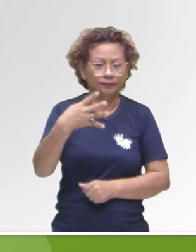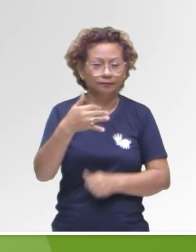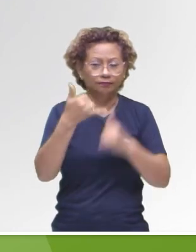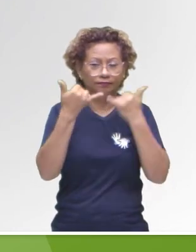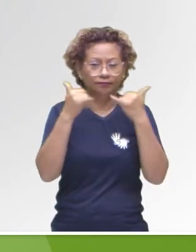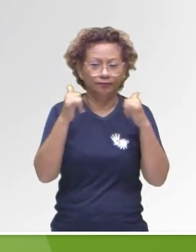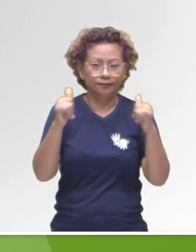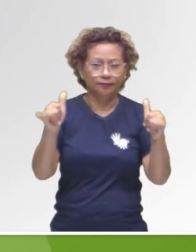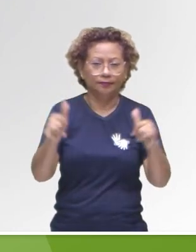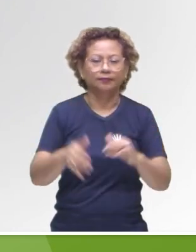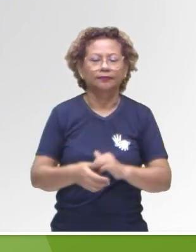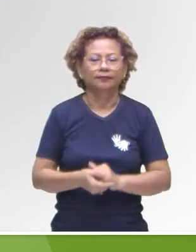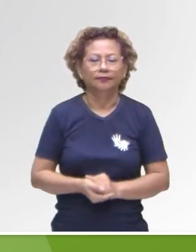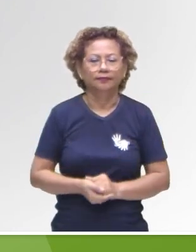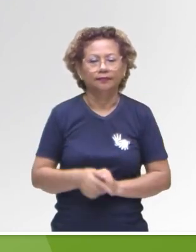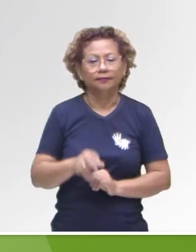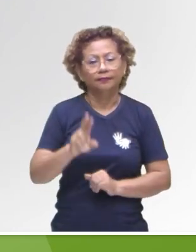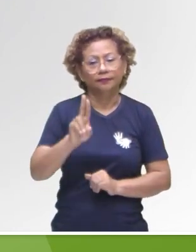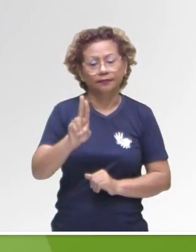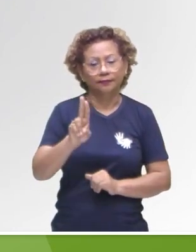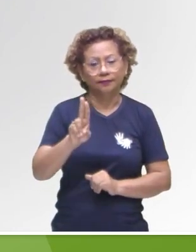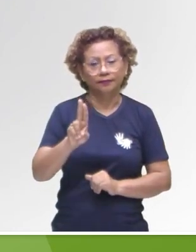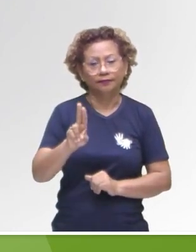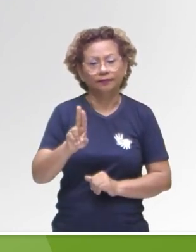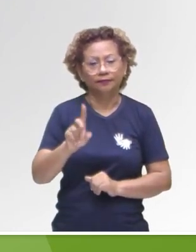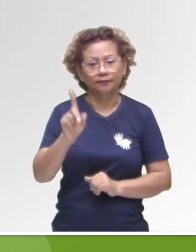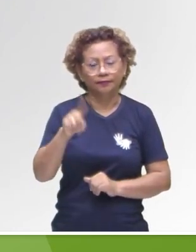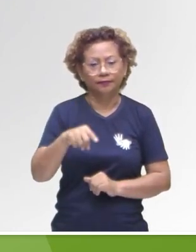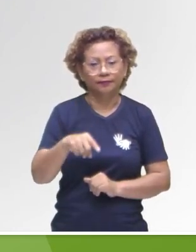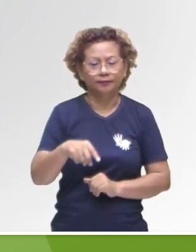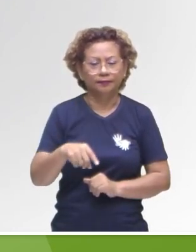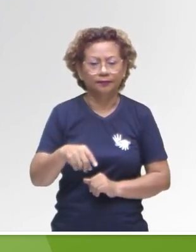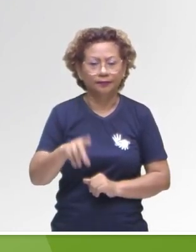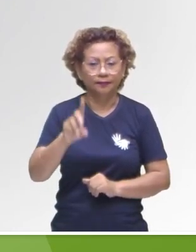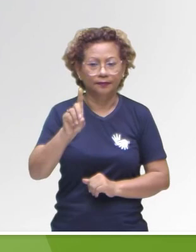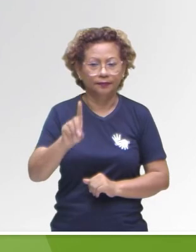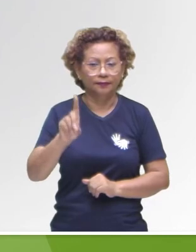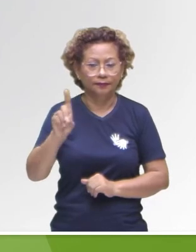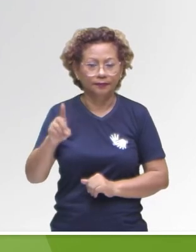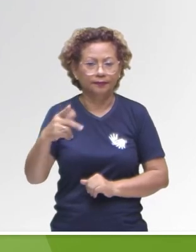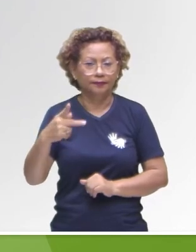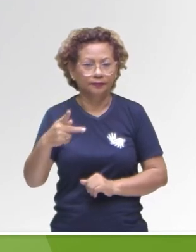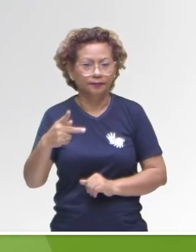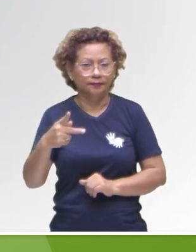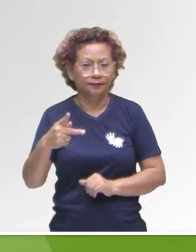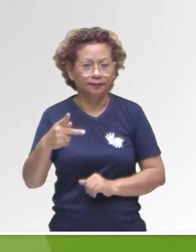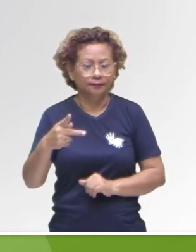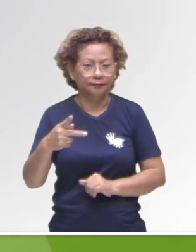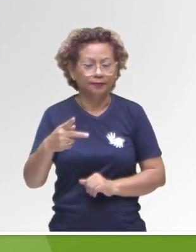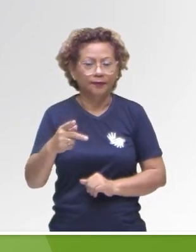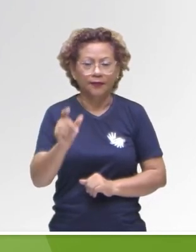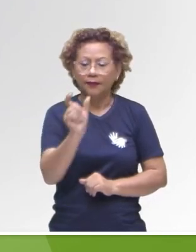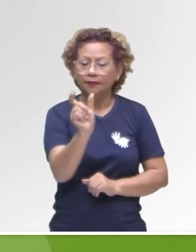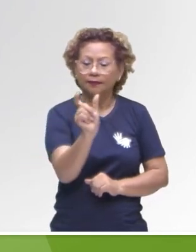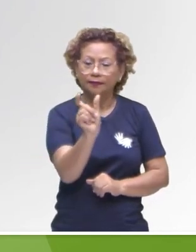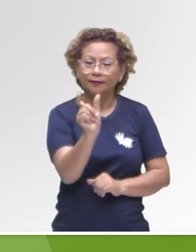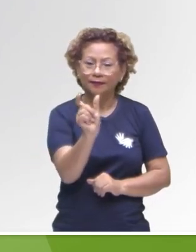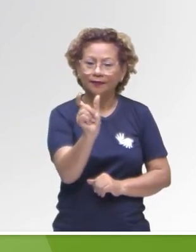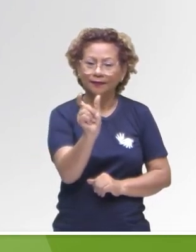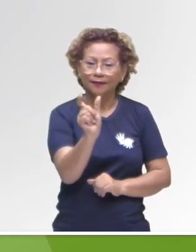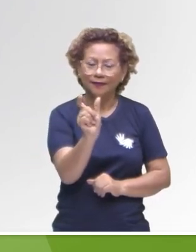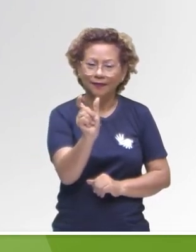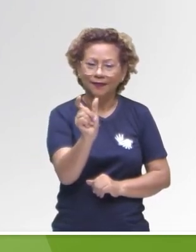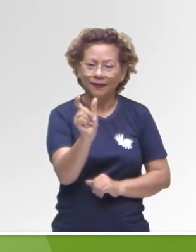da diferença de potencial DDP. Essa DDP é a DDP aqui, ó, da bateria, né? Eu tenho